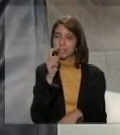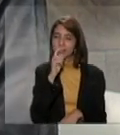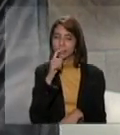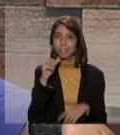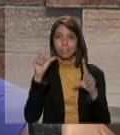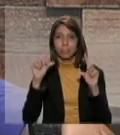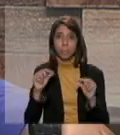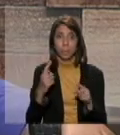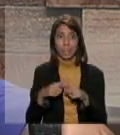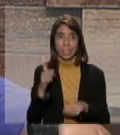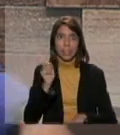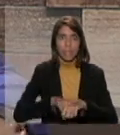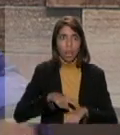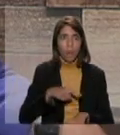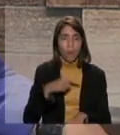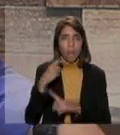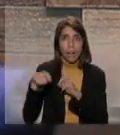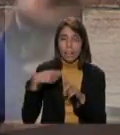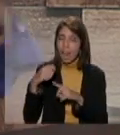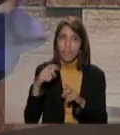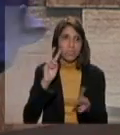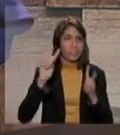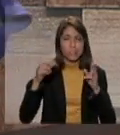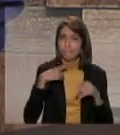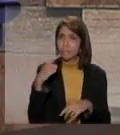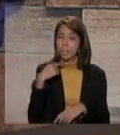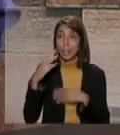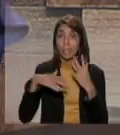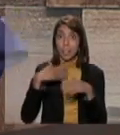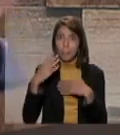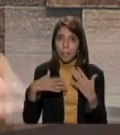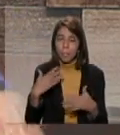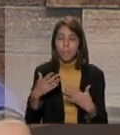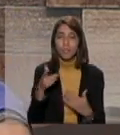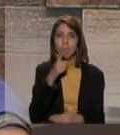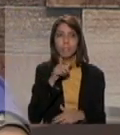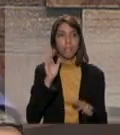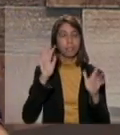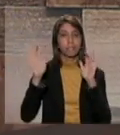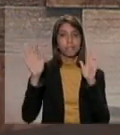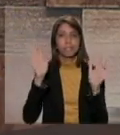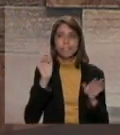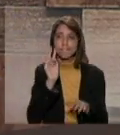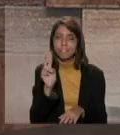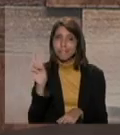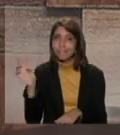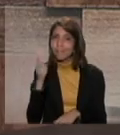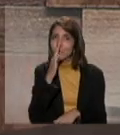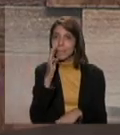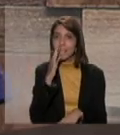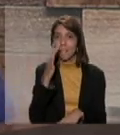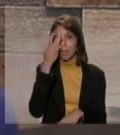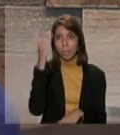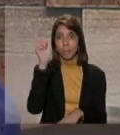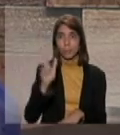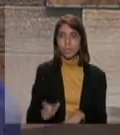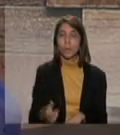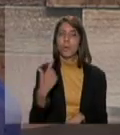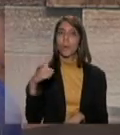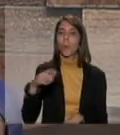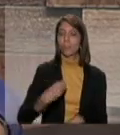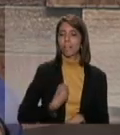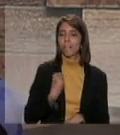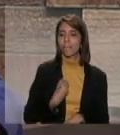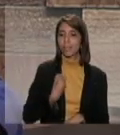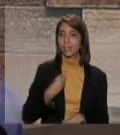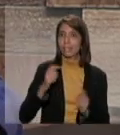esfria, entendeu? O drama. Esfria. Porque quando você está dentro, você não enxerga nada, você está só dentro do drama, né? É verdade. Se você consegue sair e observar como se fosse uma outra pessoa